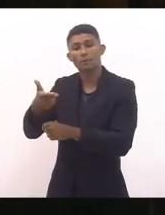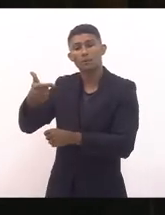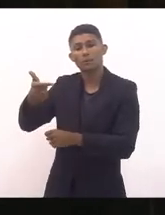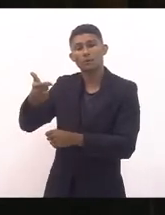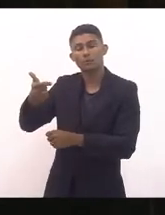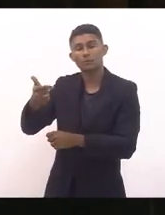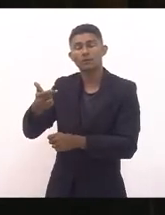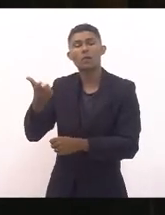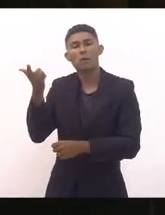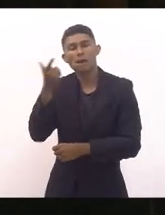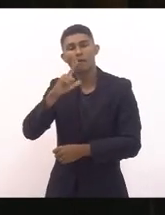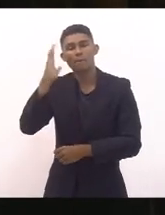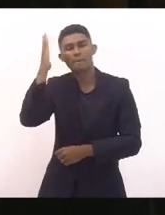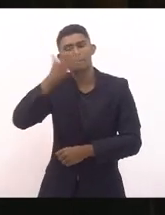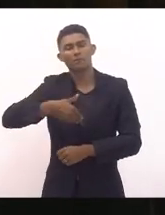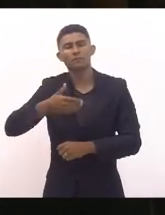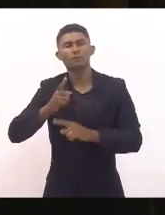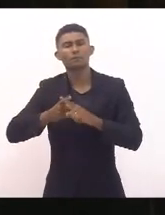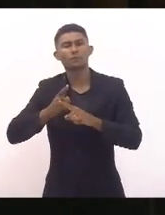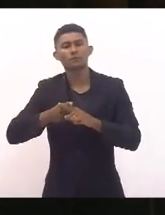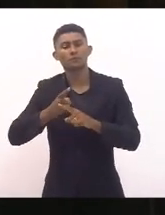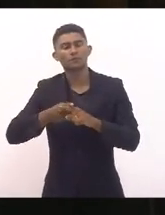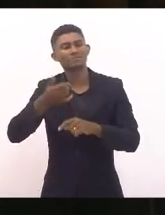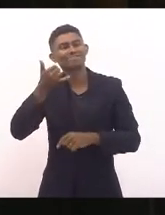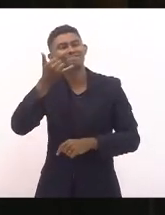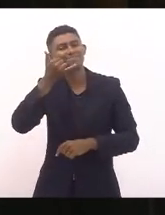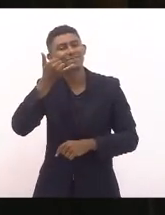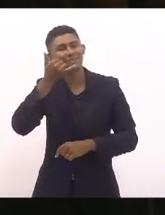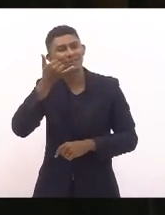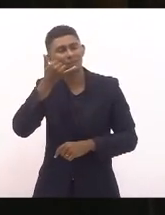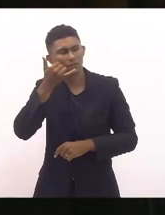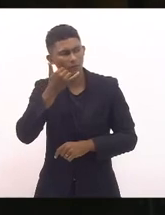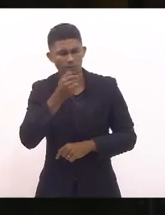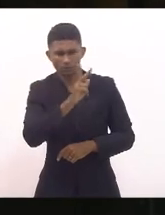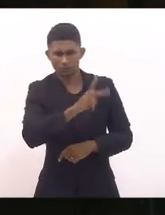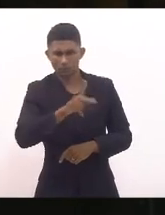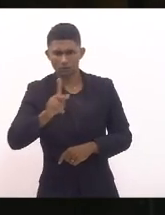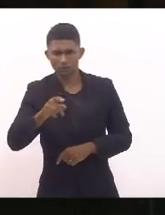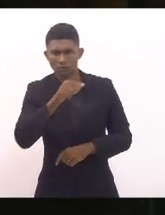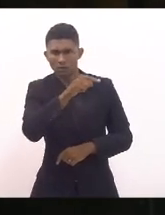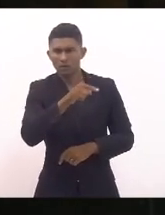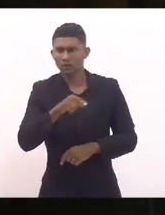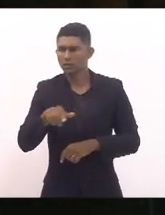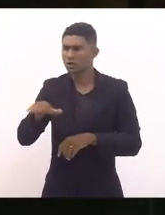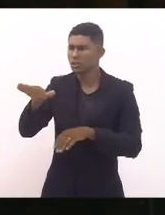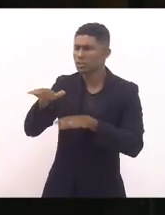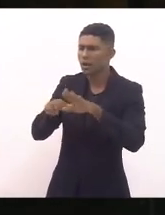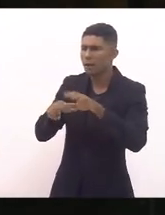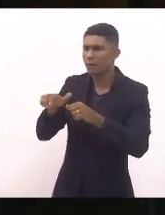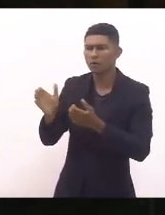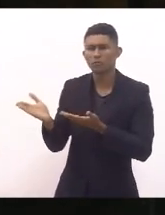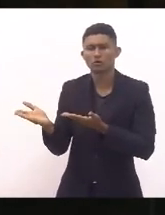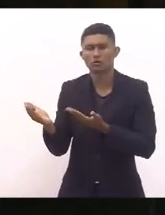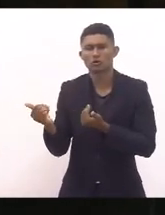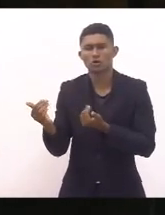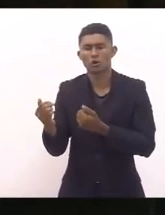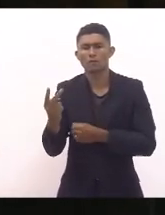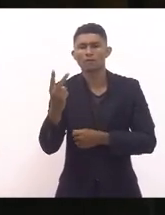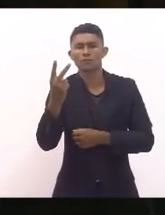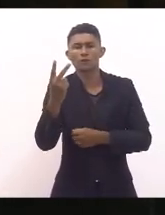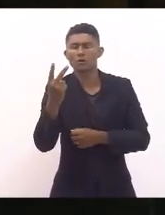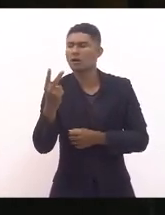comprovado? Pelo celular. Aonde esse professor chamou dois adolescentes para